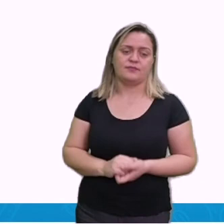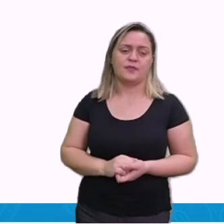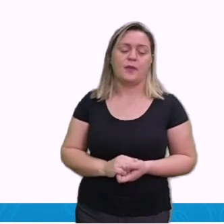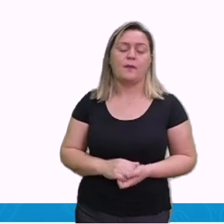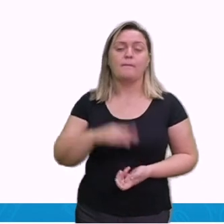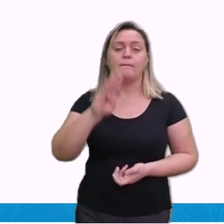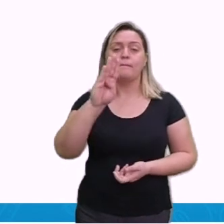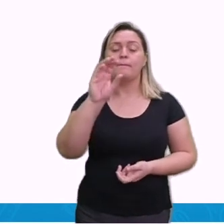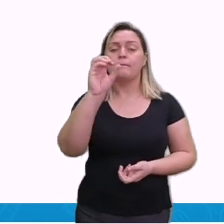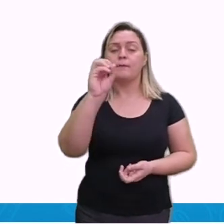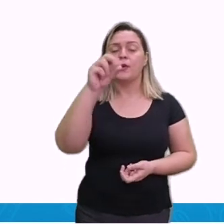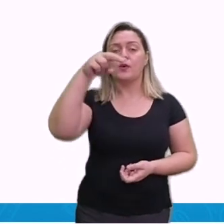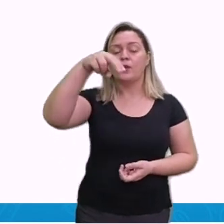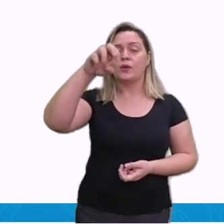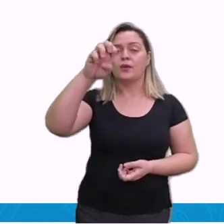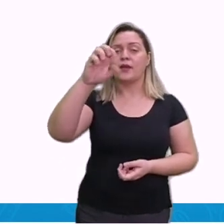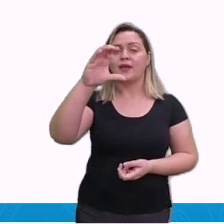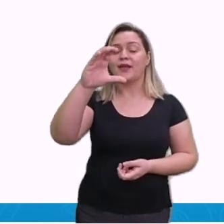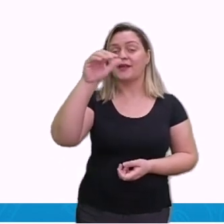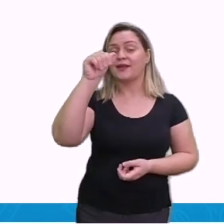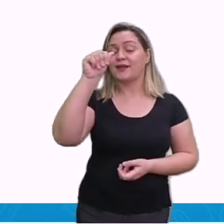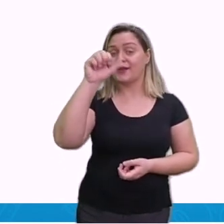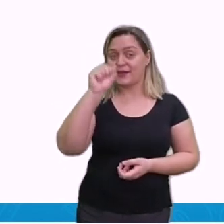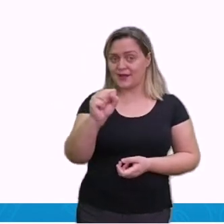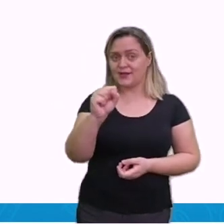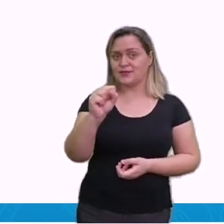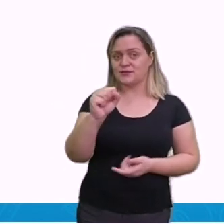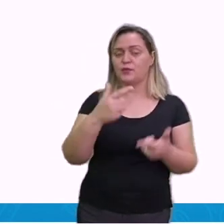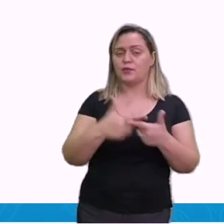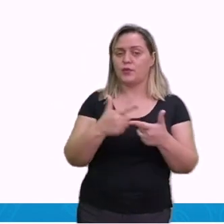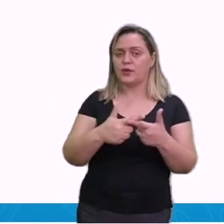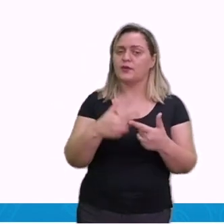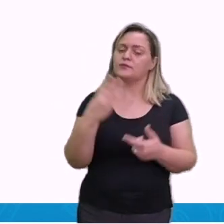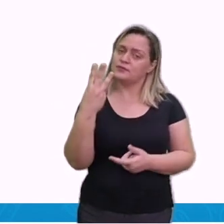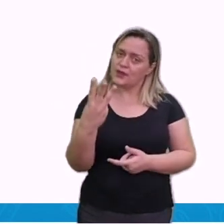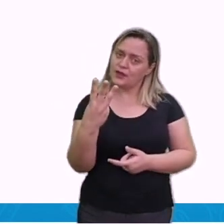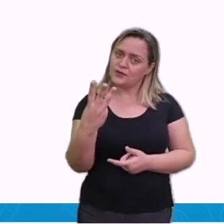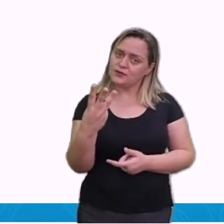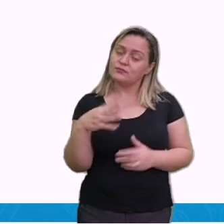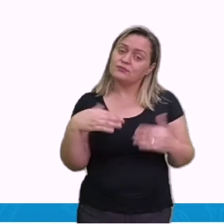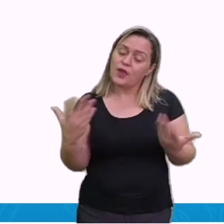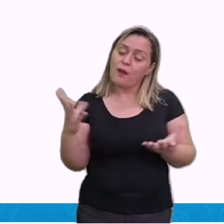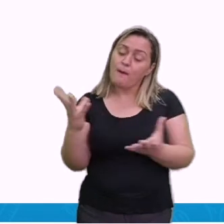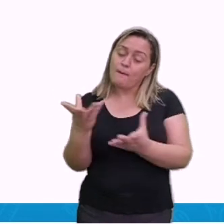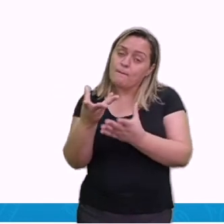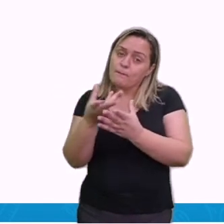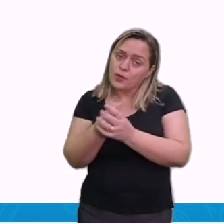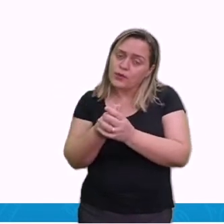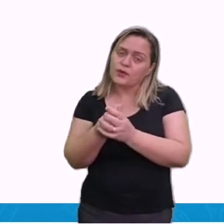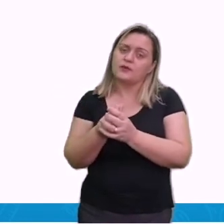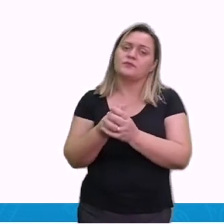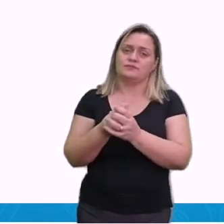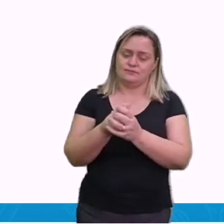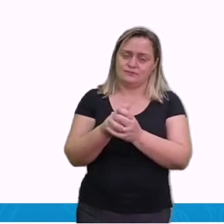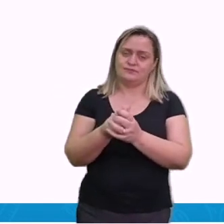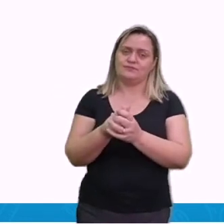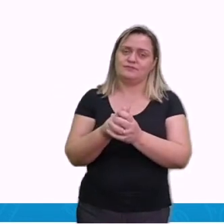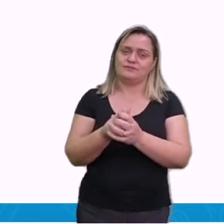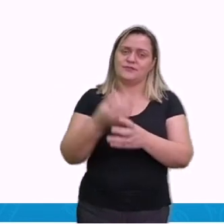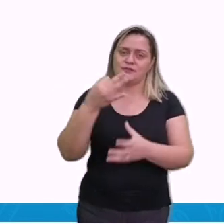o café. Vamos ver as bonecas? Eu comprei 3 bonecas para minha sobrinha. De